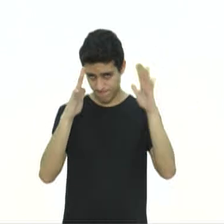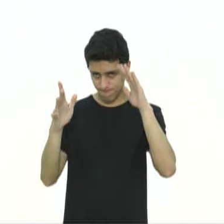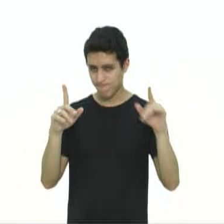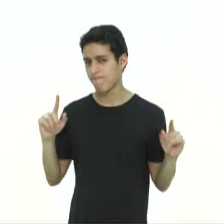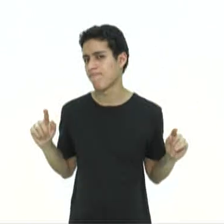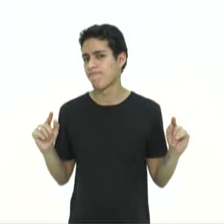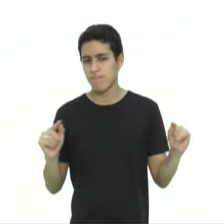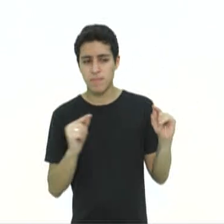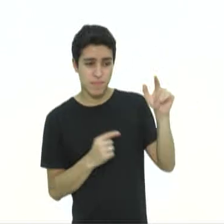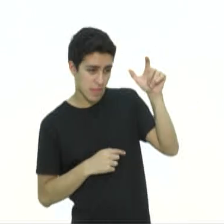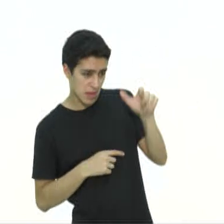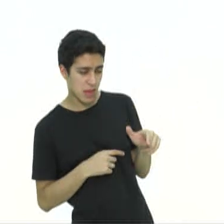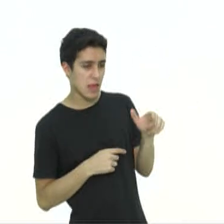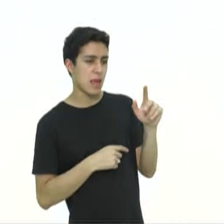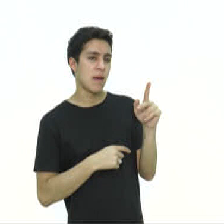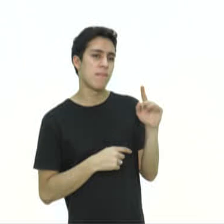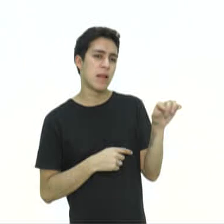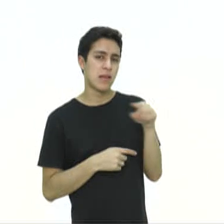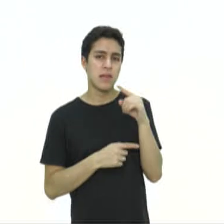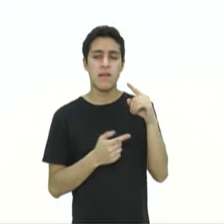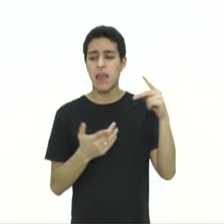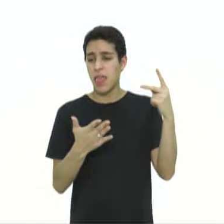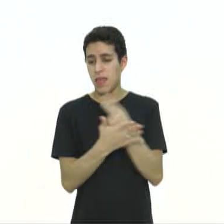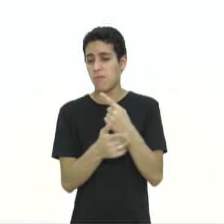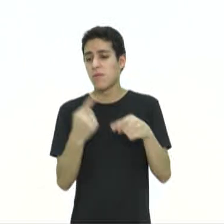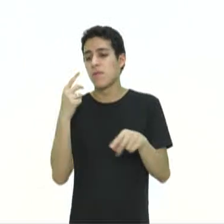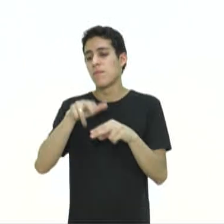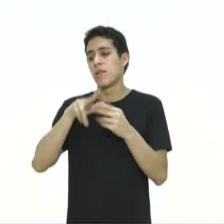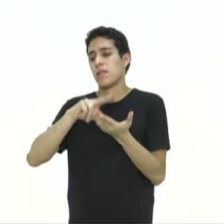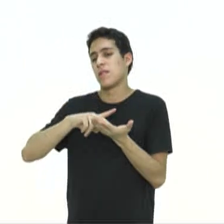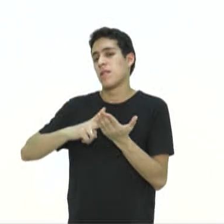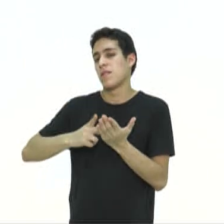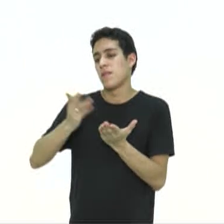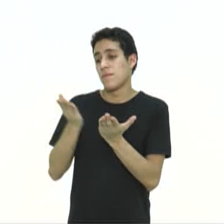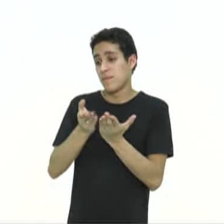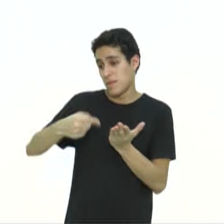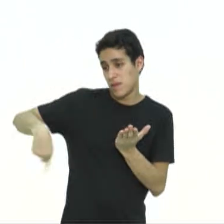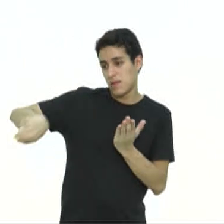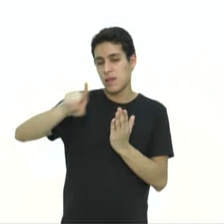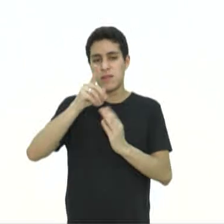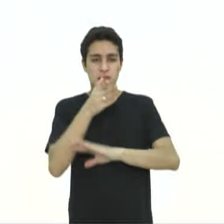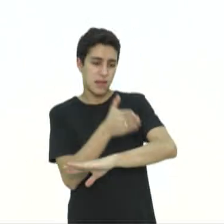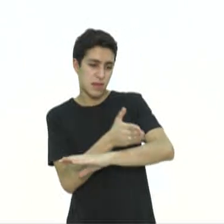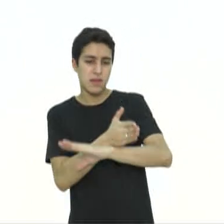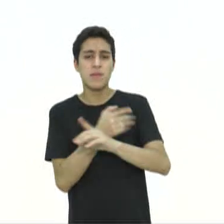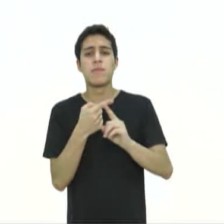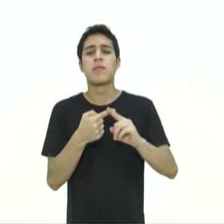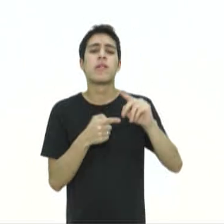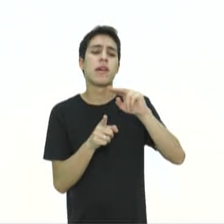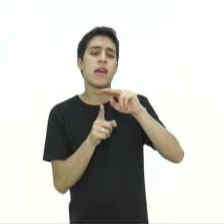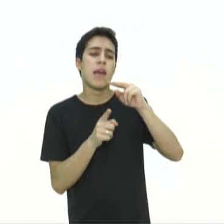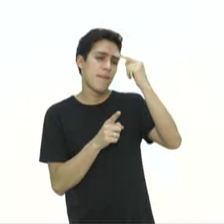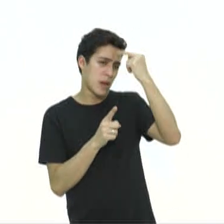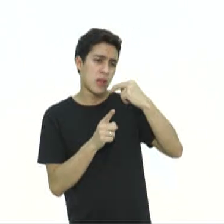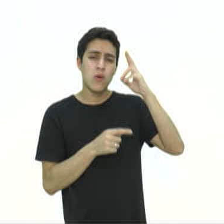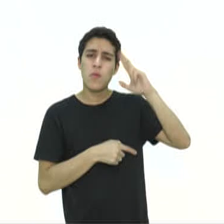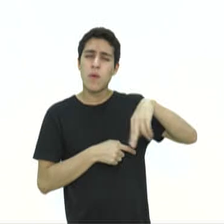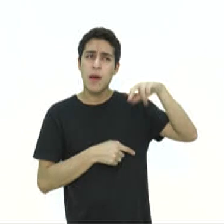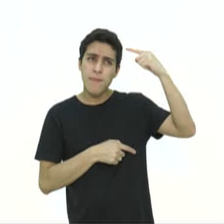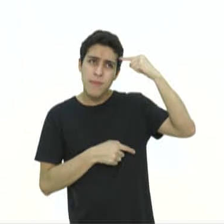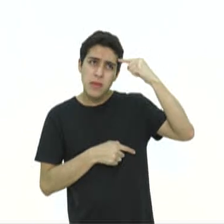atribuída a Platão erroneamente pela tradição cristã na Idade Média, uma vez que Platão nunca pensou as ideias